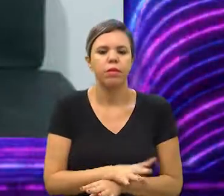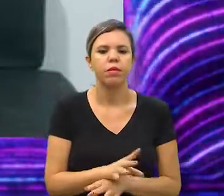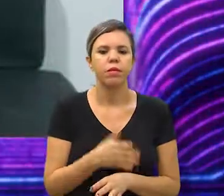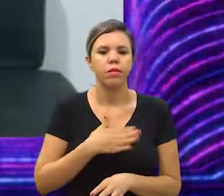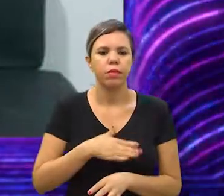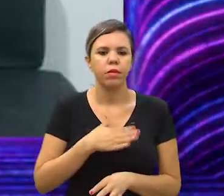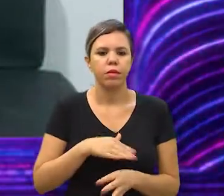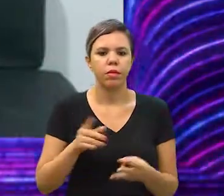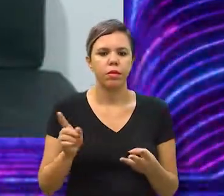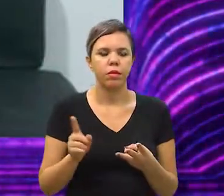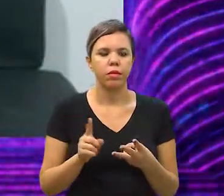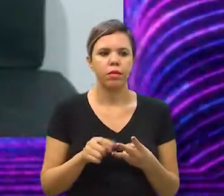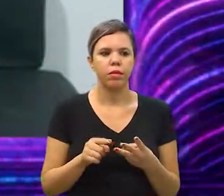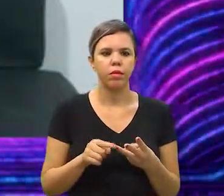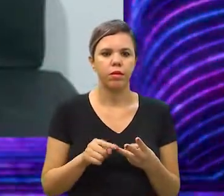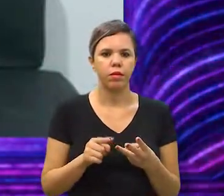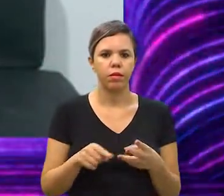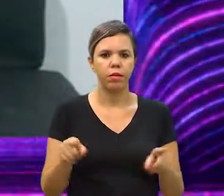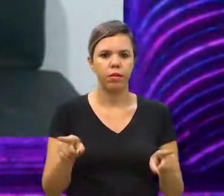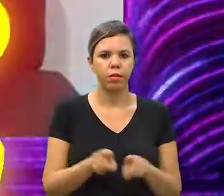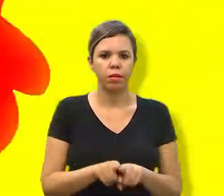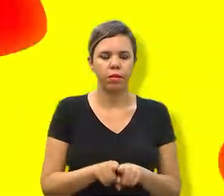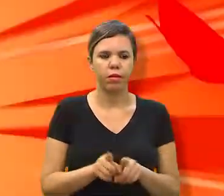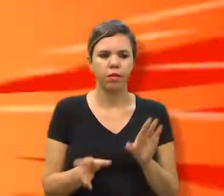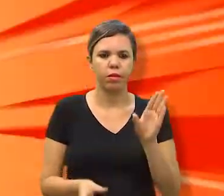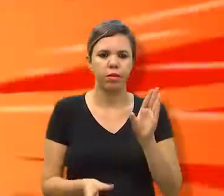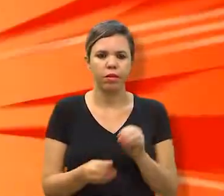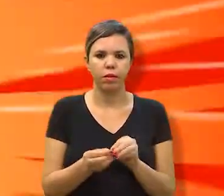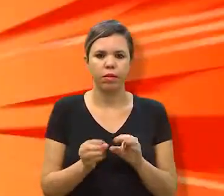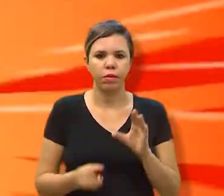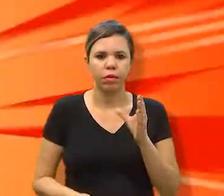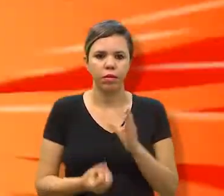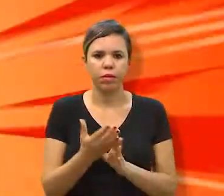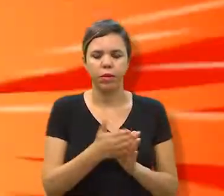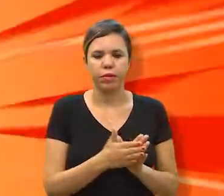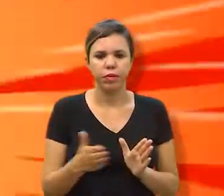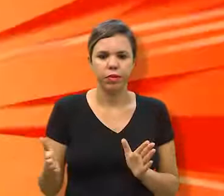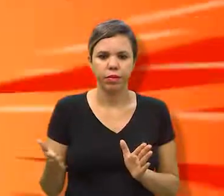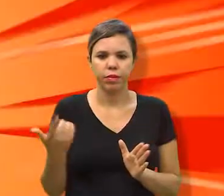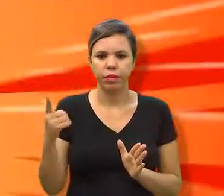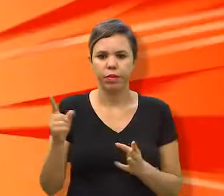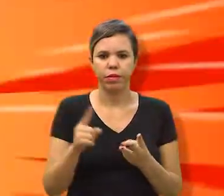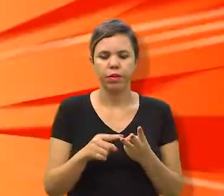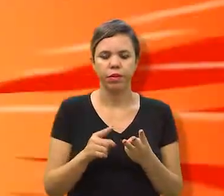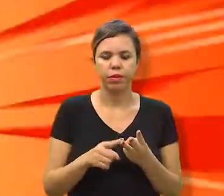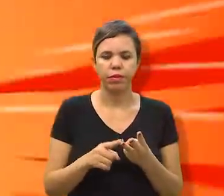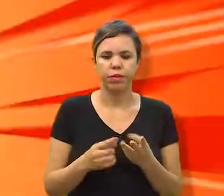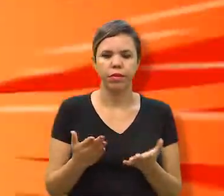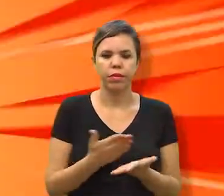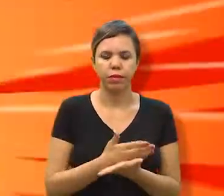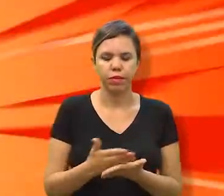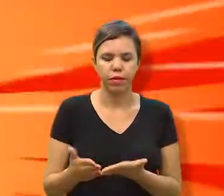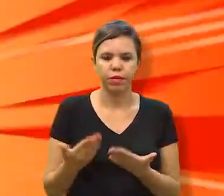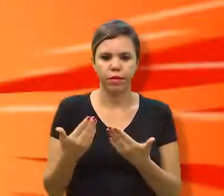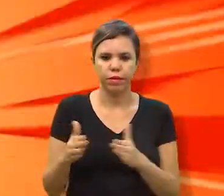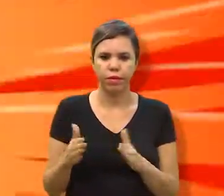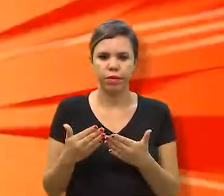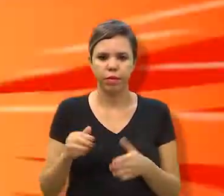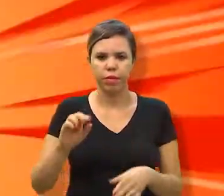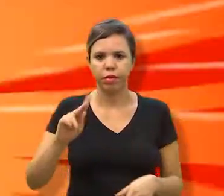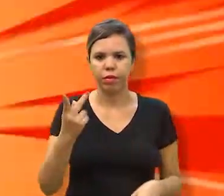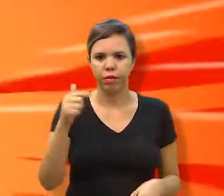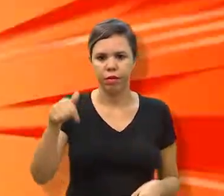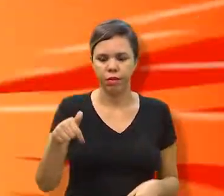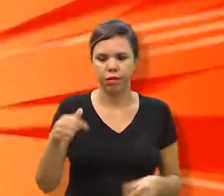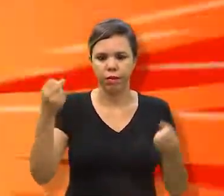tá tranquilo. O volume 3 também tem assim, um resumo de tudo que aconteceu nos outros 2 volumes logo no começo. Você abre a HQ